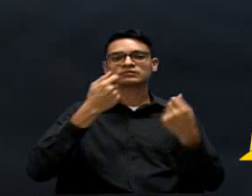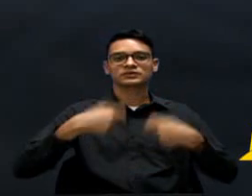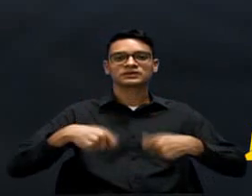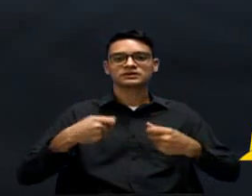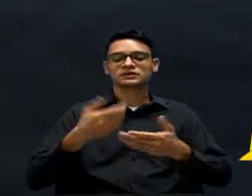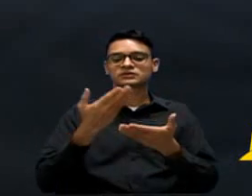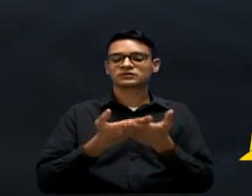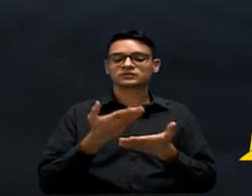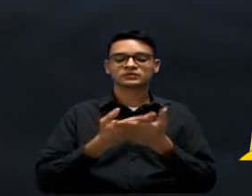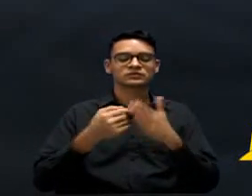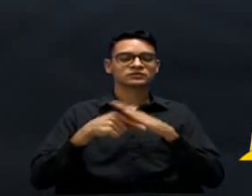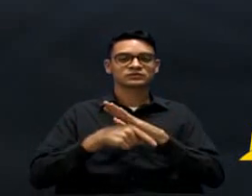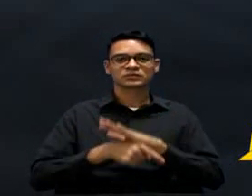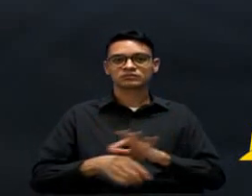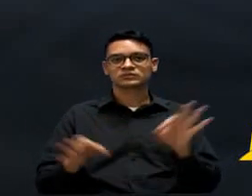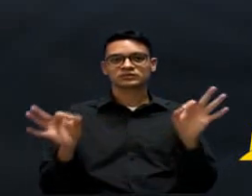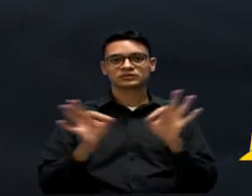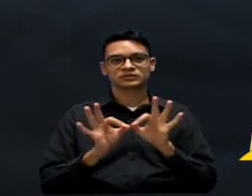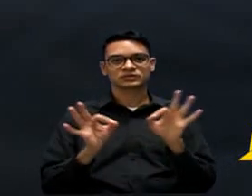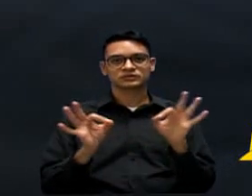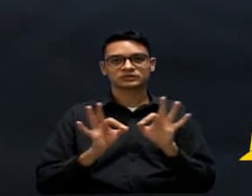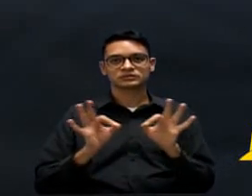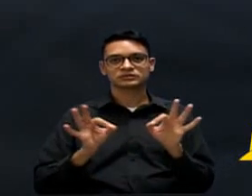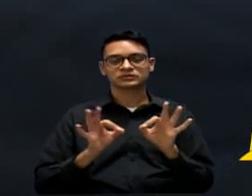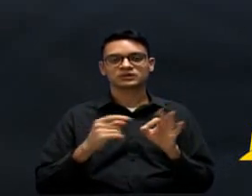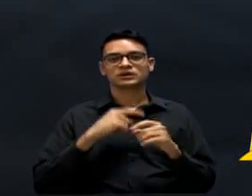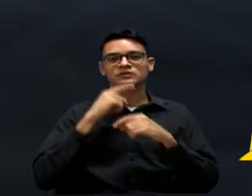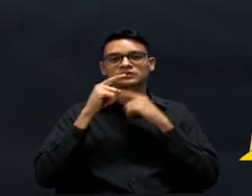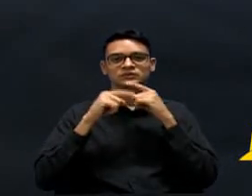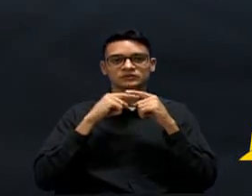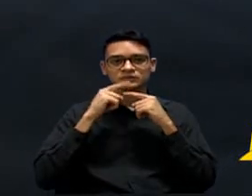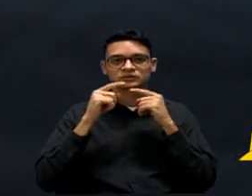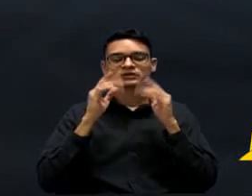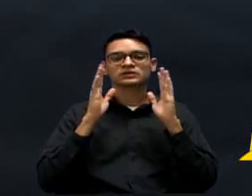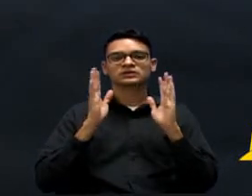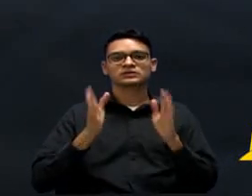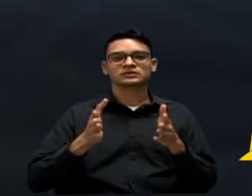um estudo aprofundado. Né? Tirei as dúvidas,